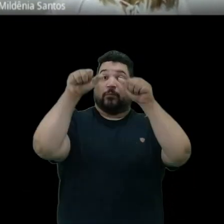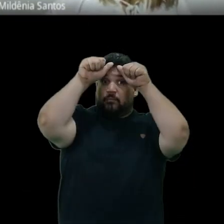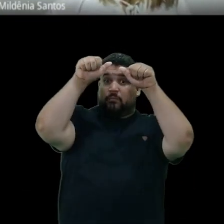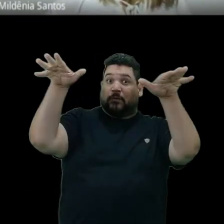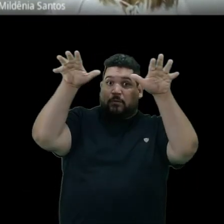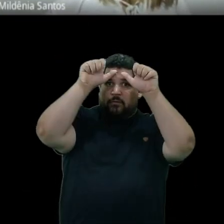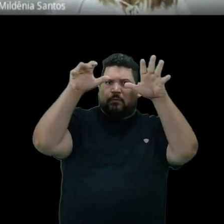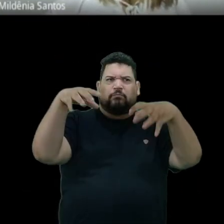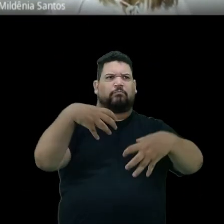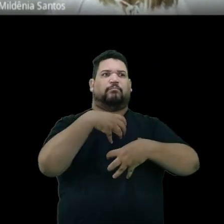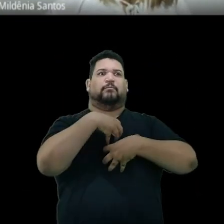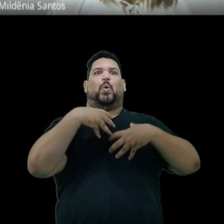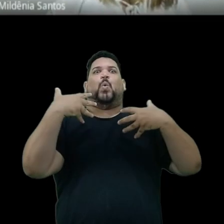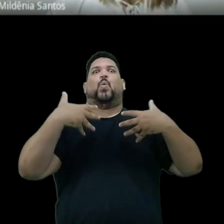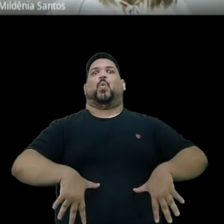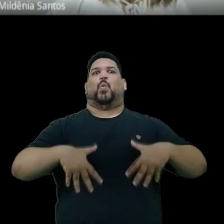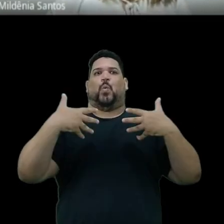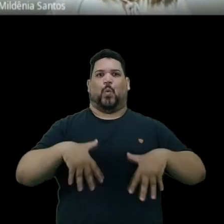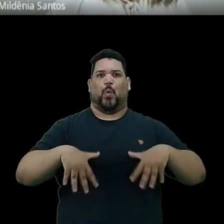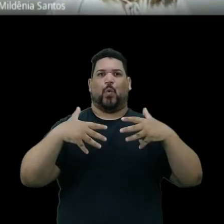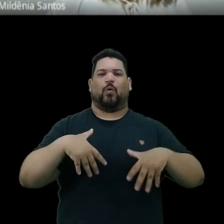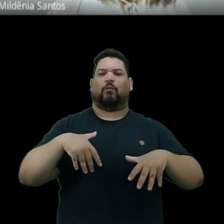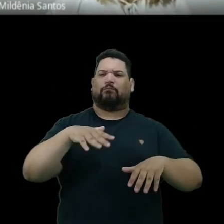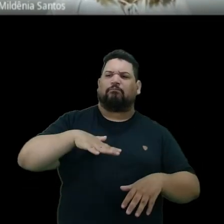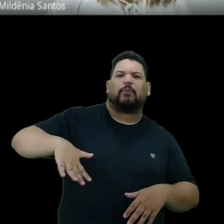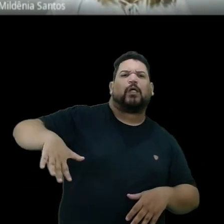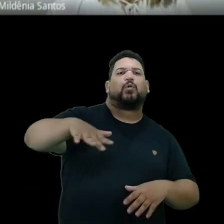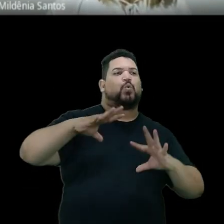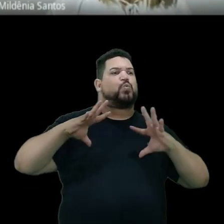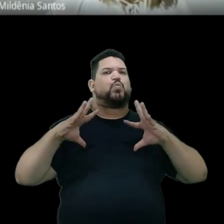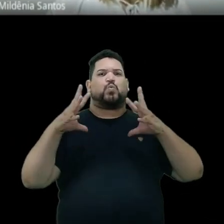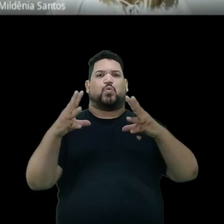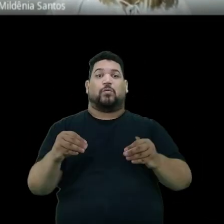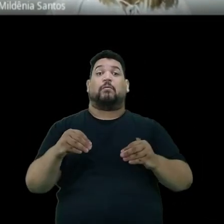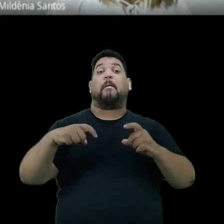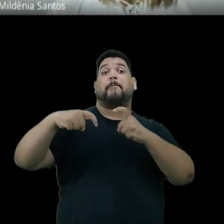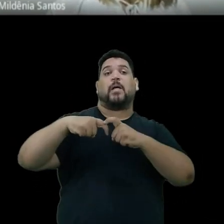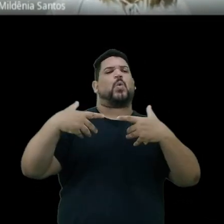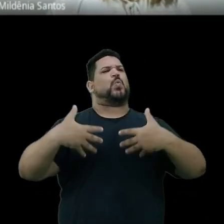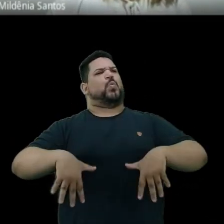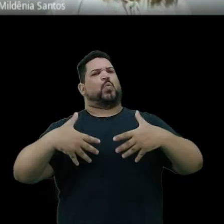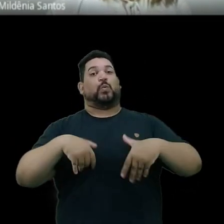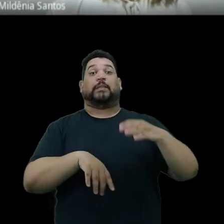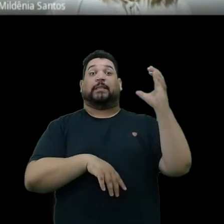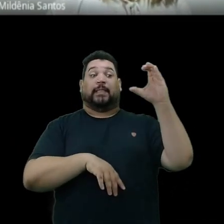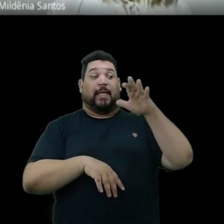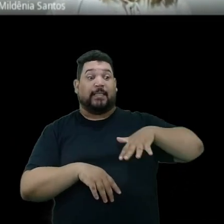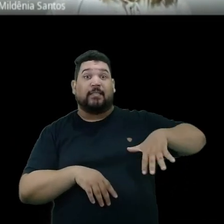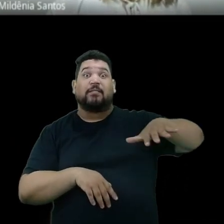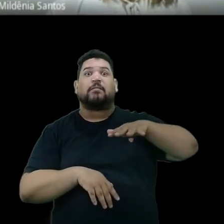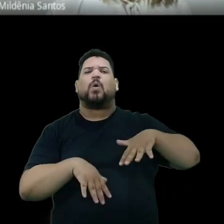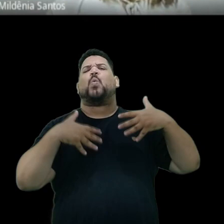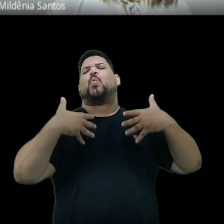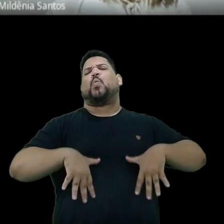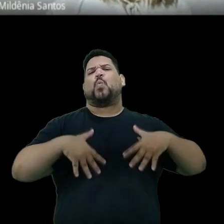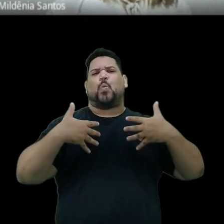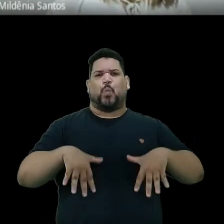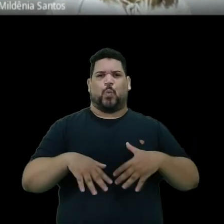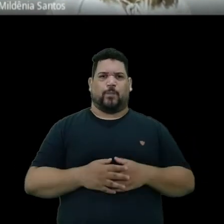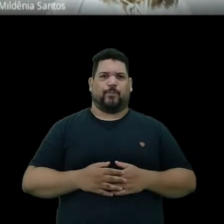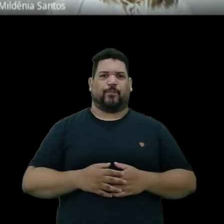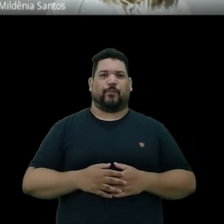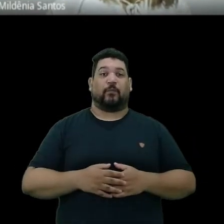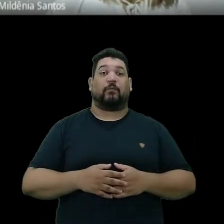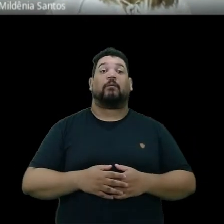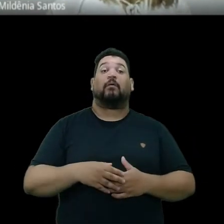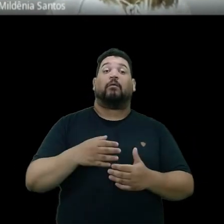a população como um todo, a população médica, a população científica, né? Segundo os levantamentos